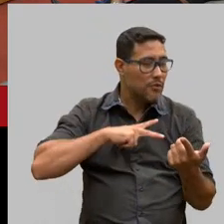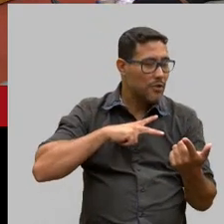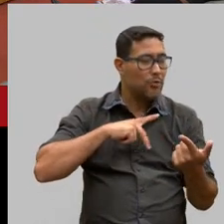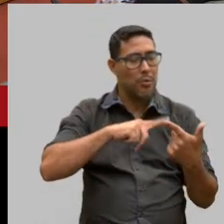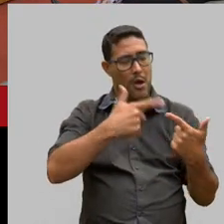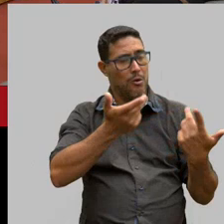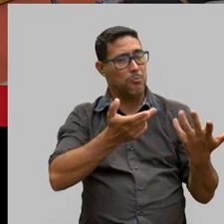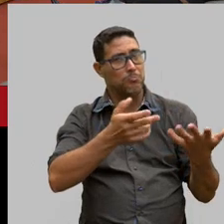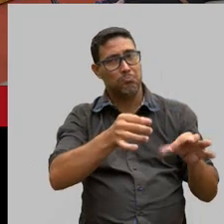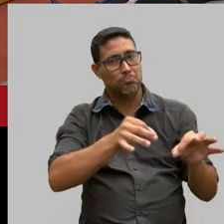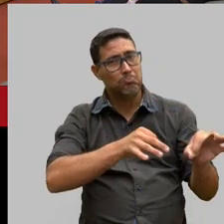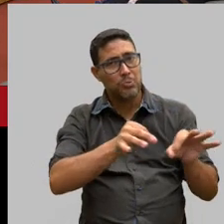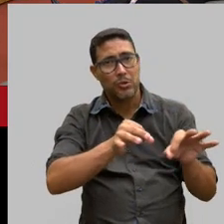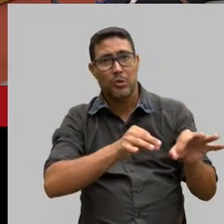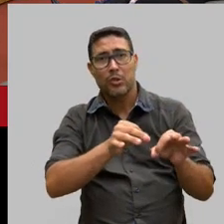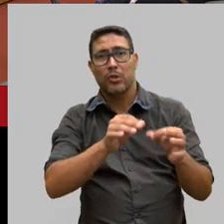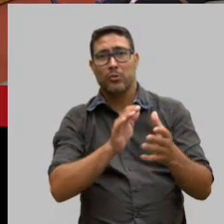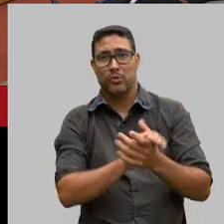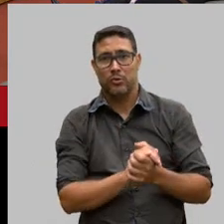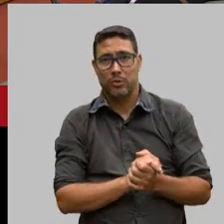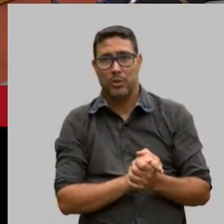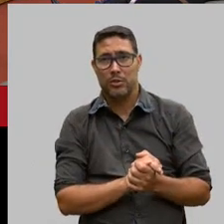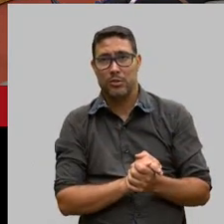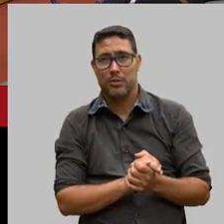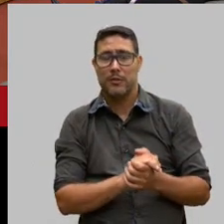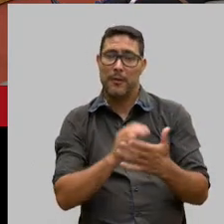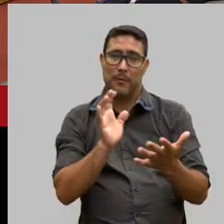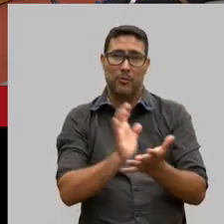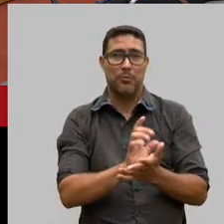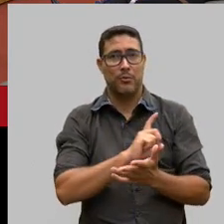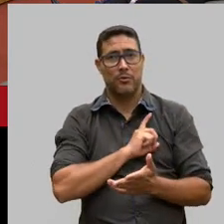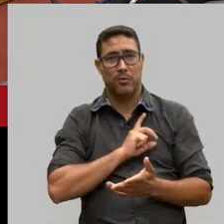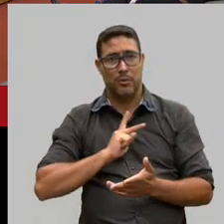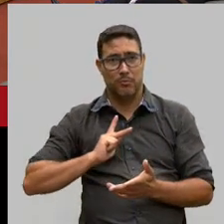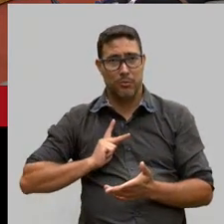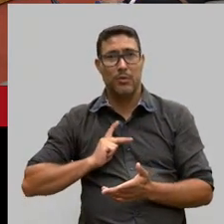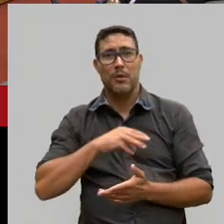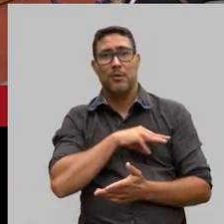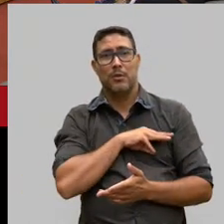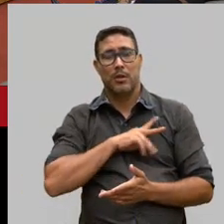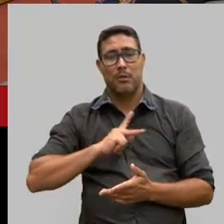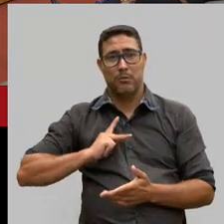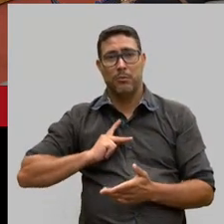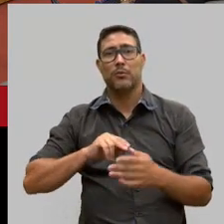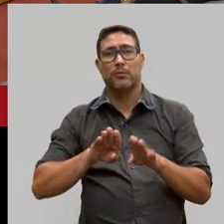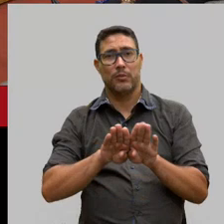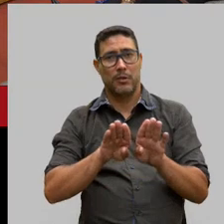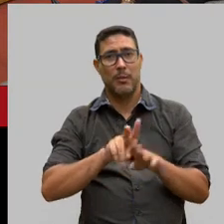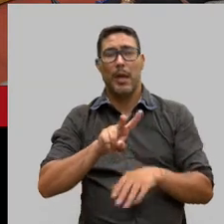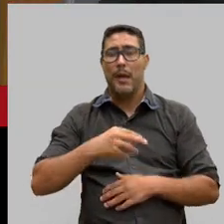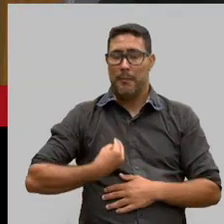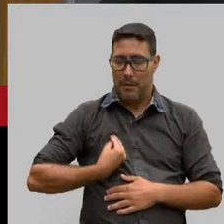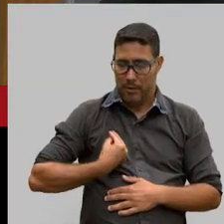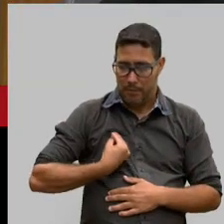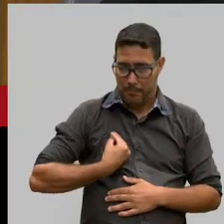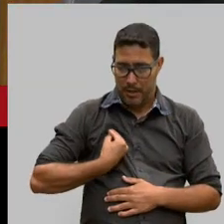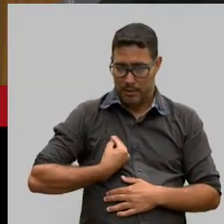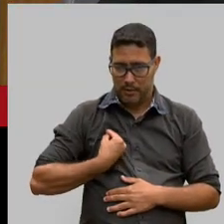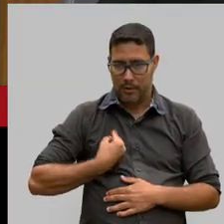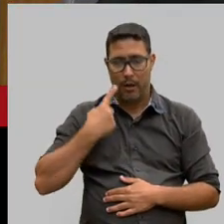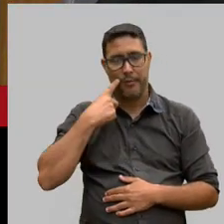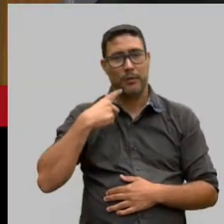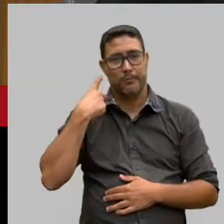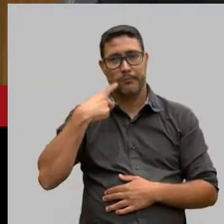até estão aqui os colegas da defensoria pública e e do Ministério Público também com titularidade participação essencial da advocacia